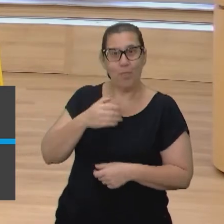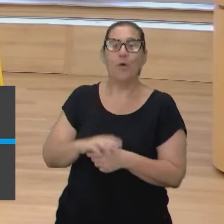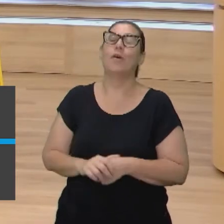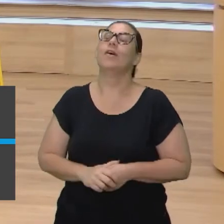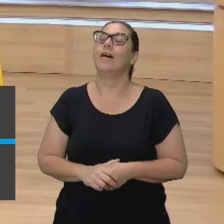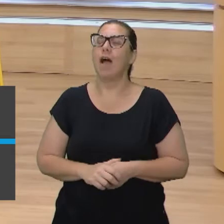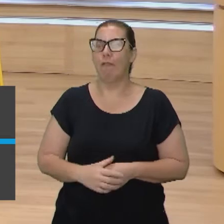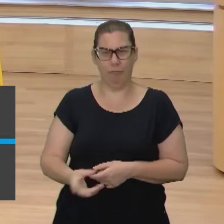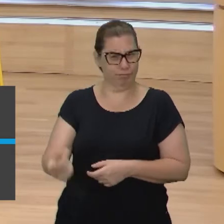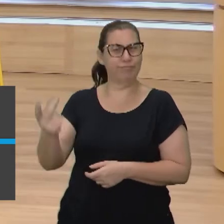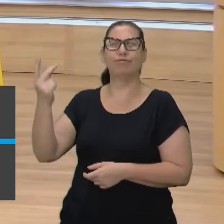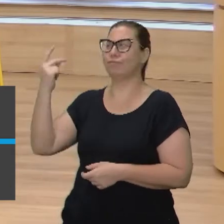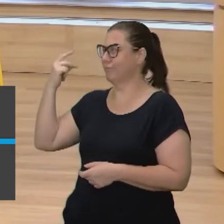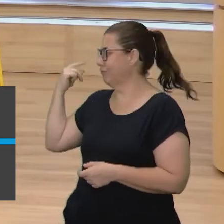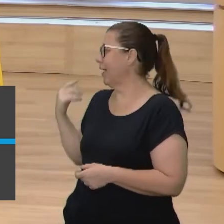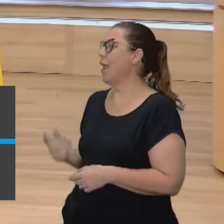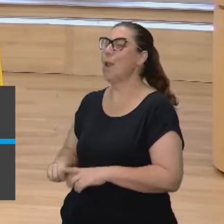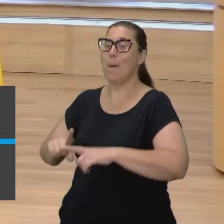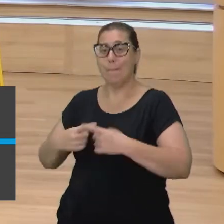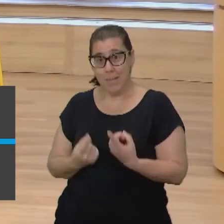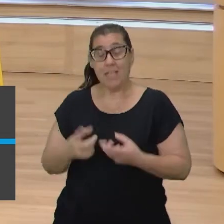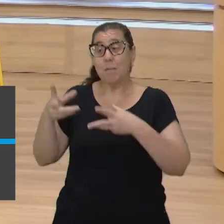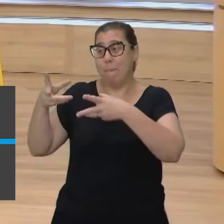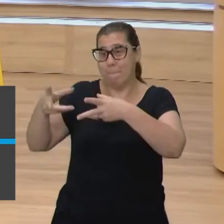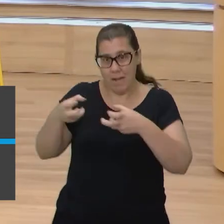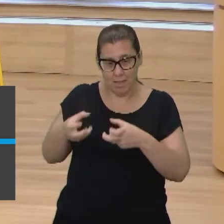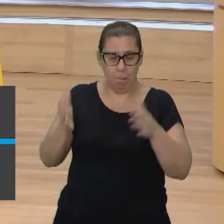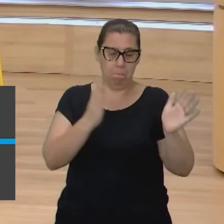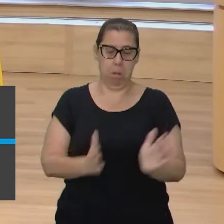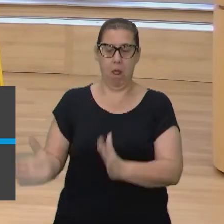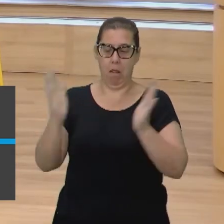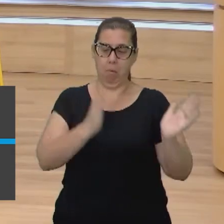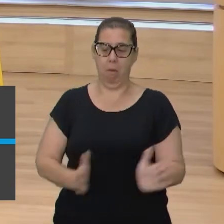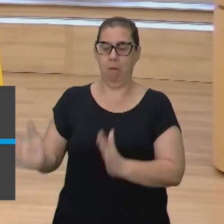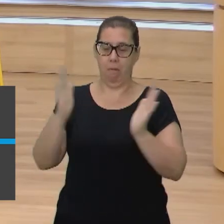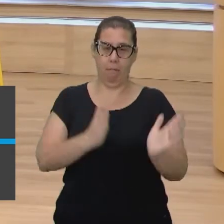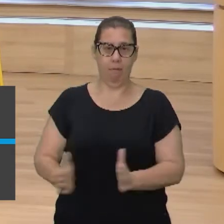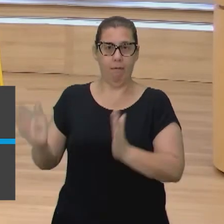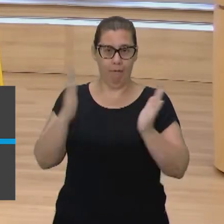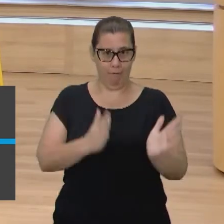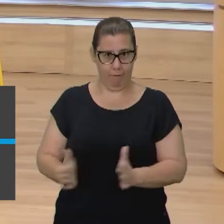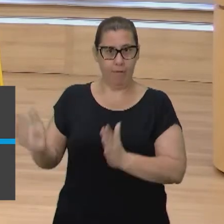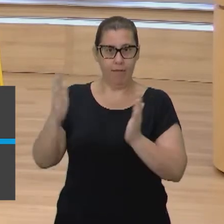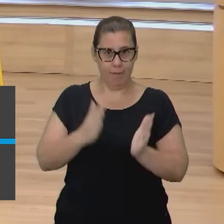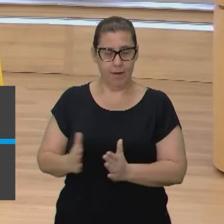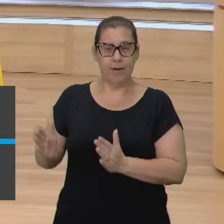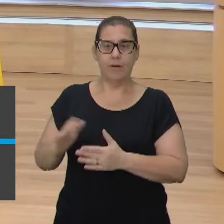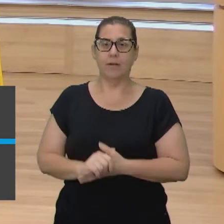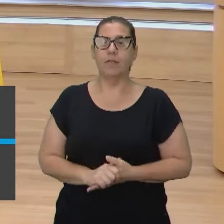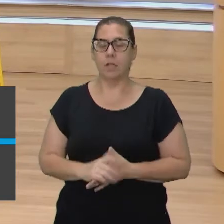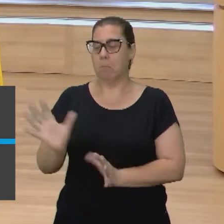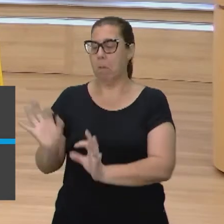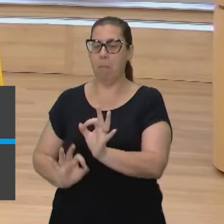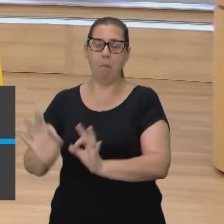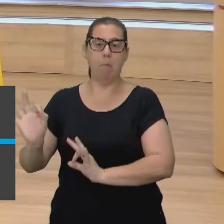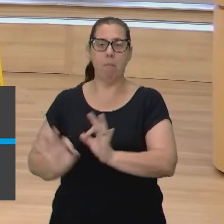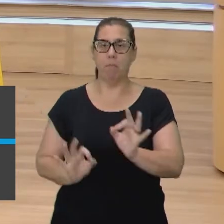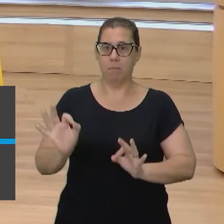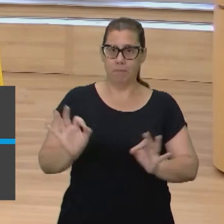clássico, vai ver que os trabalhadores eles estão ali numa linha de produção e que eles estão montando